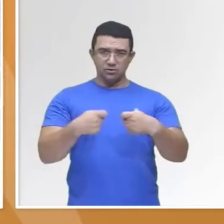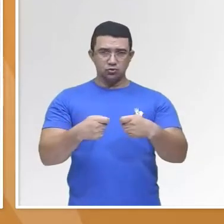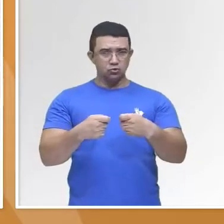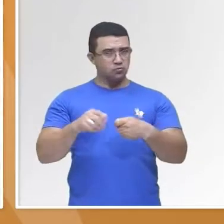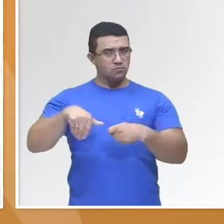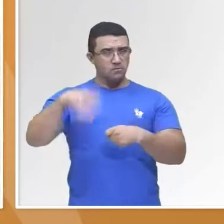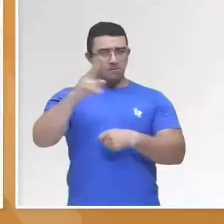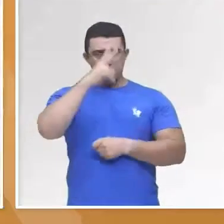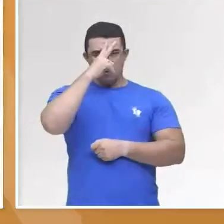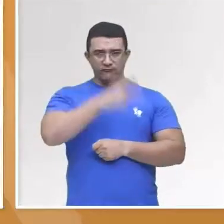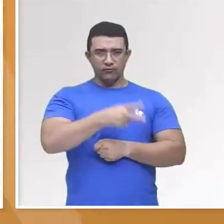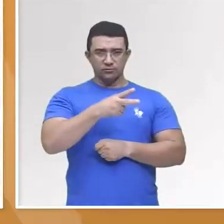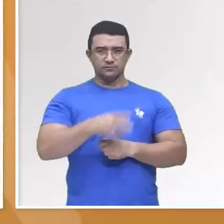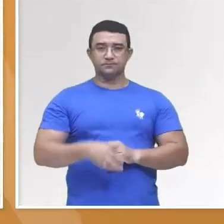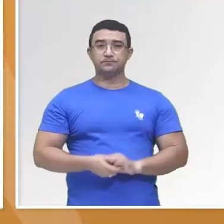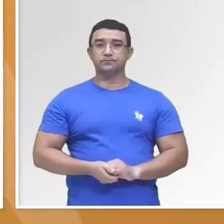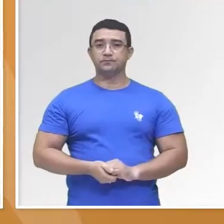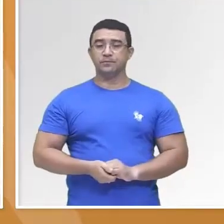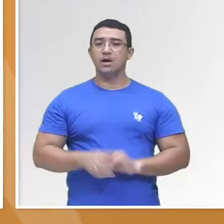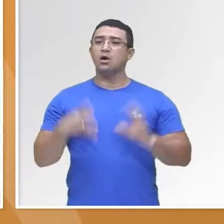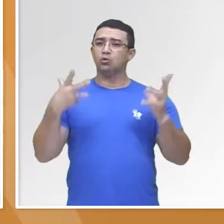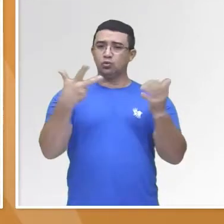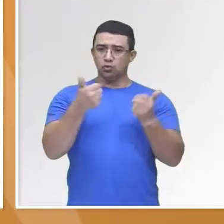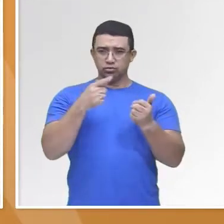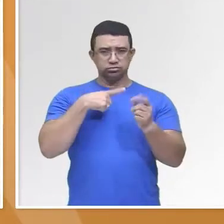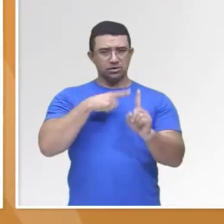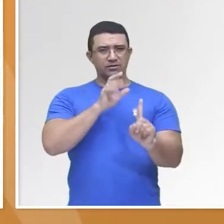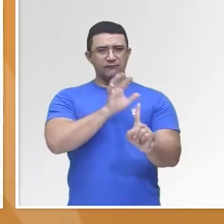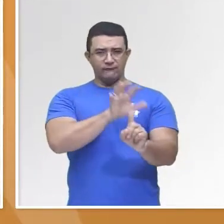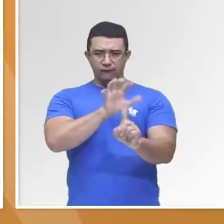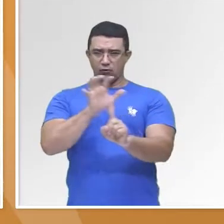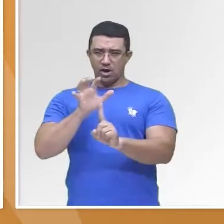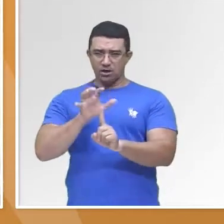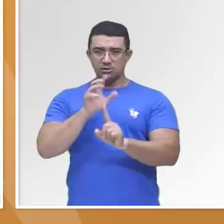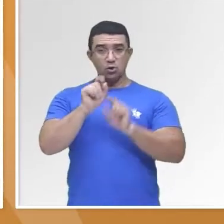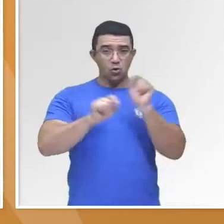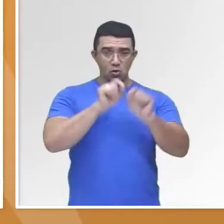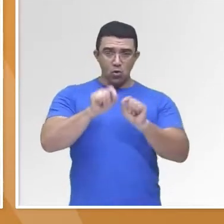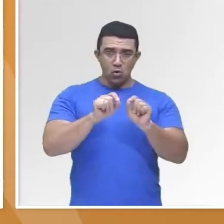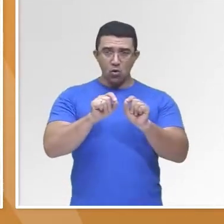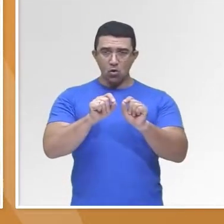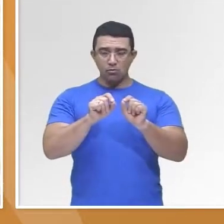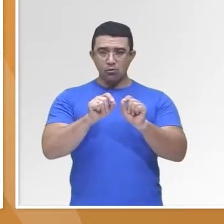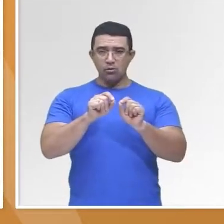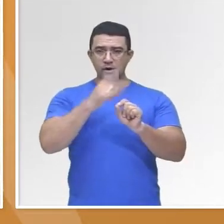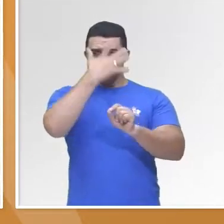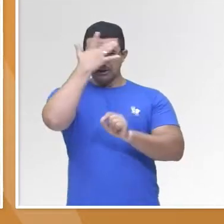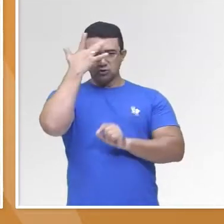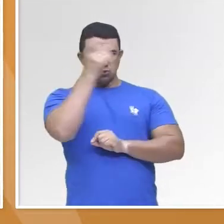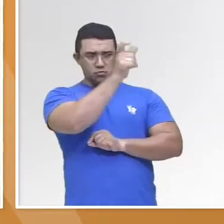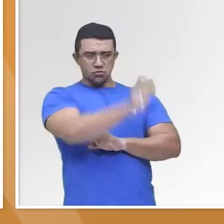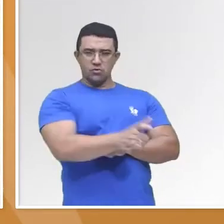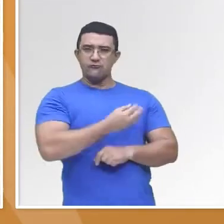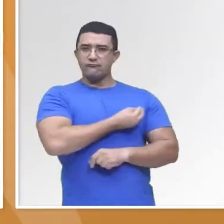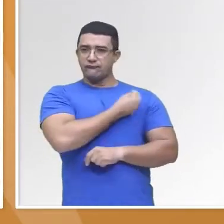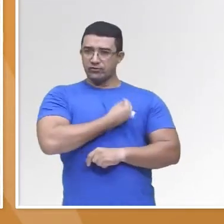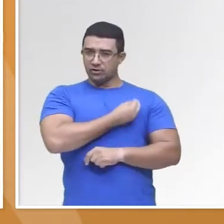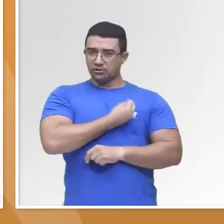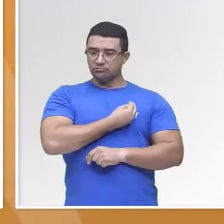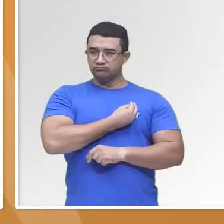forte, Então, tudo isso vai influenciar o modo de vida, a questão da concentração